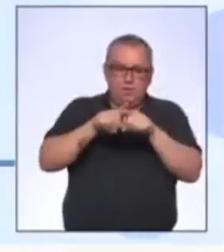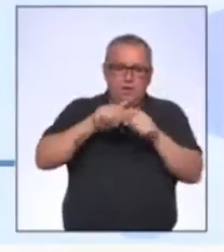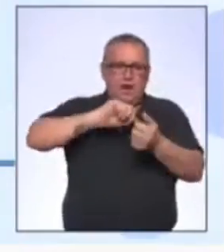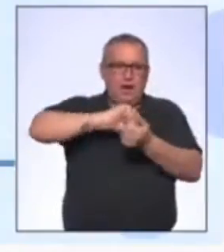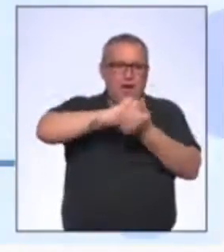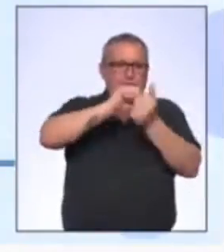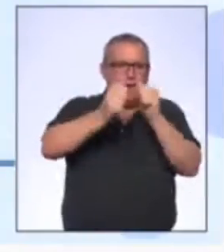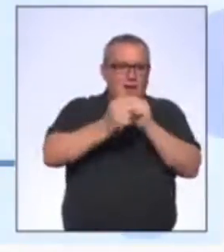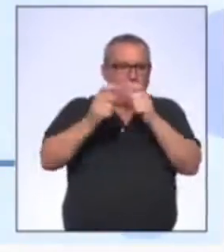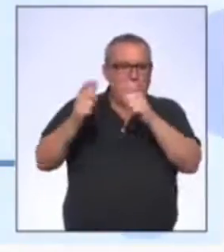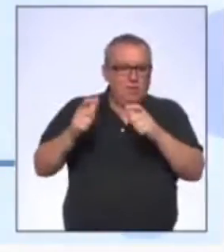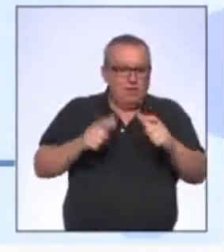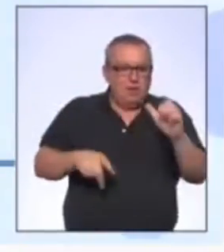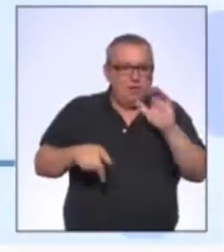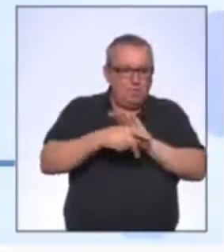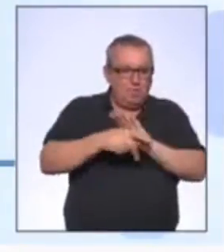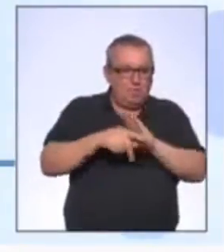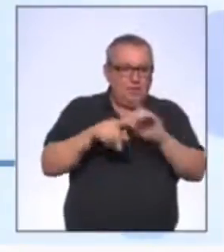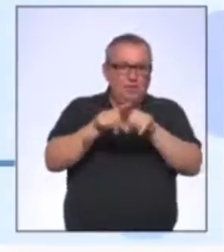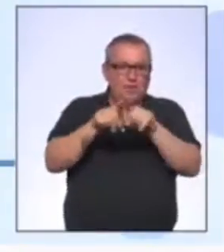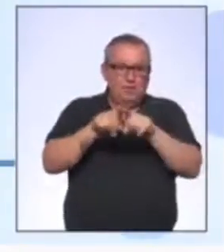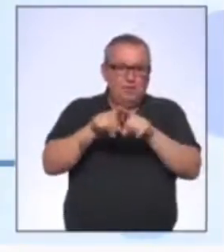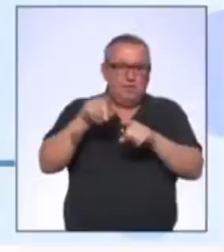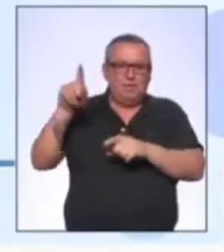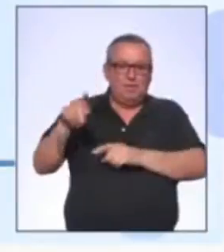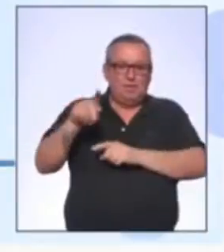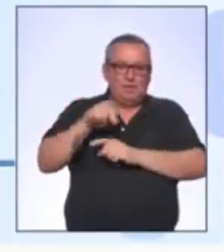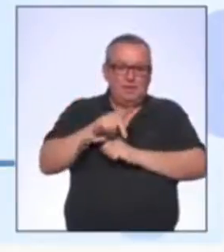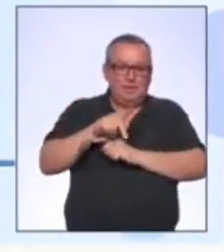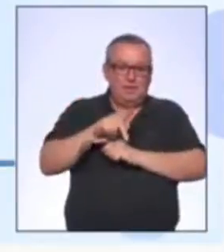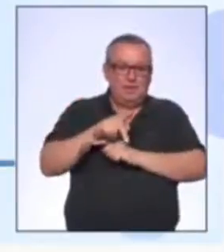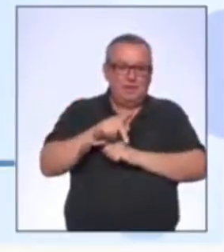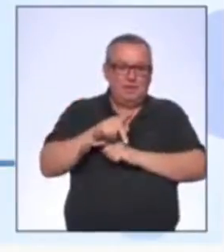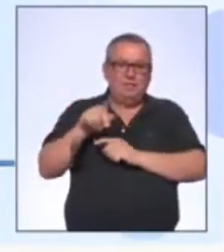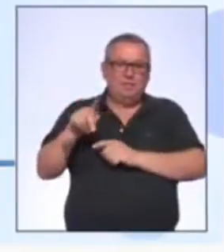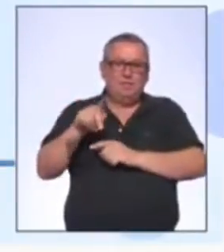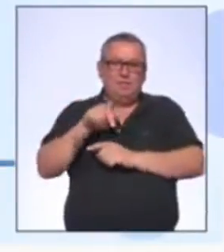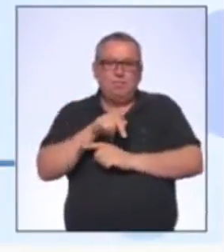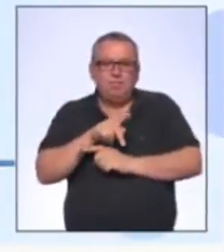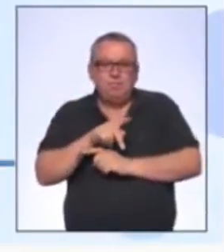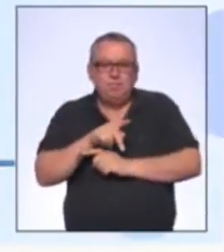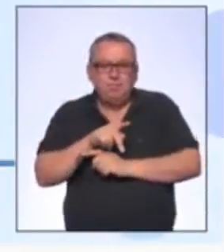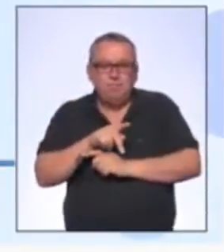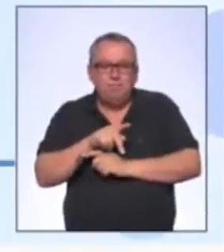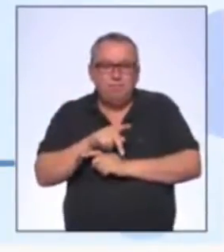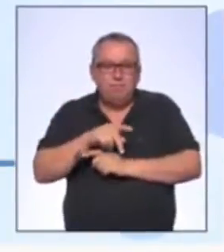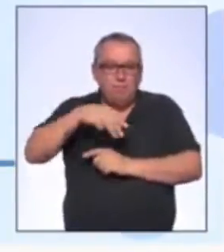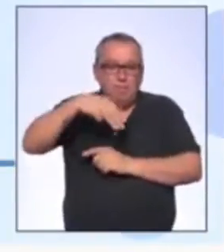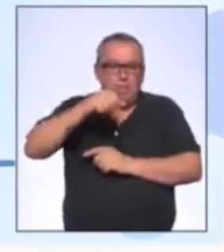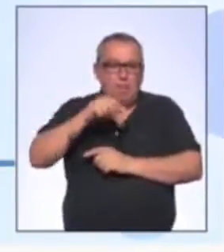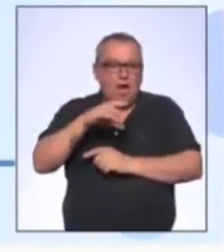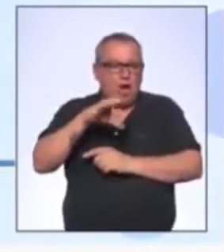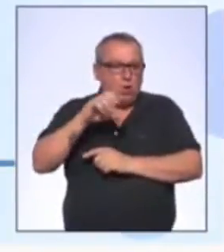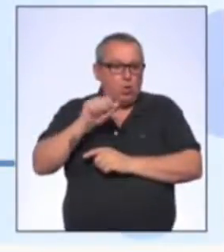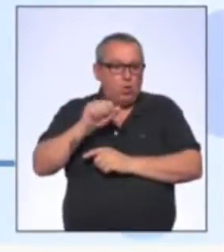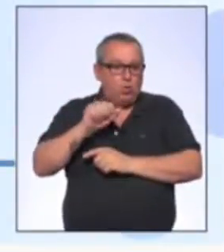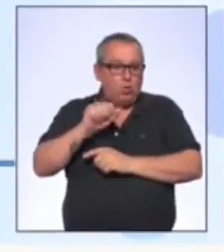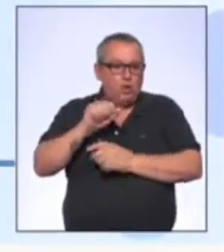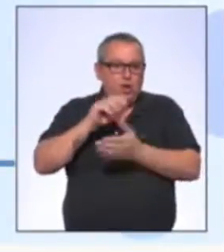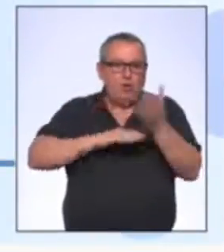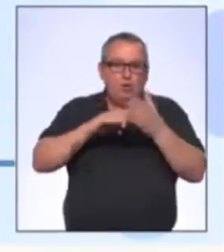adaptados em locais apropriados exatamente o professor de aqui professor marcus vinicius